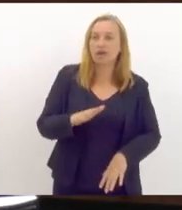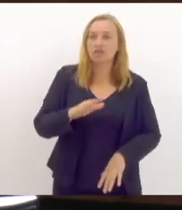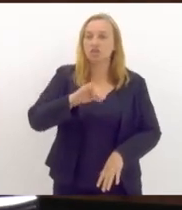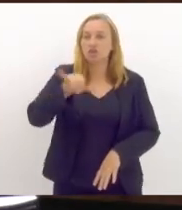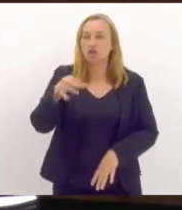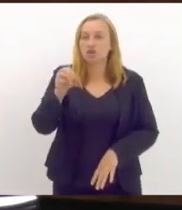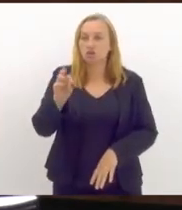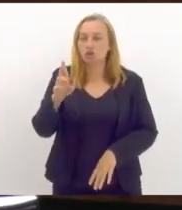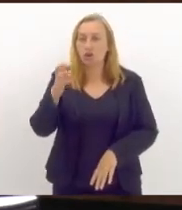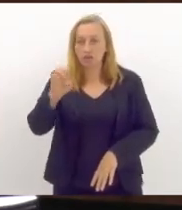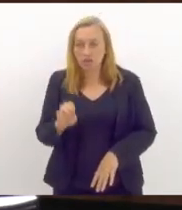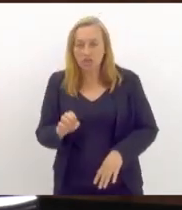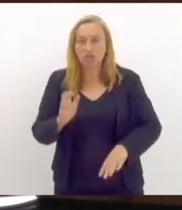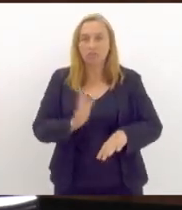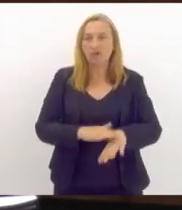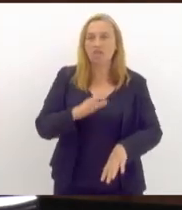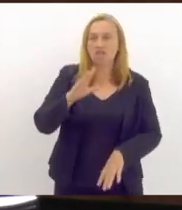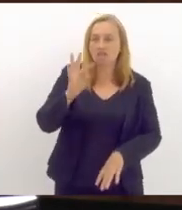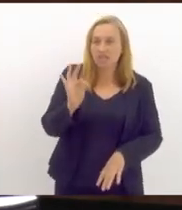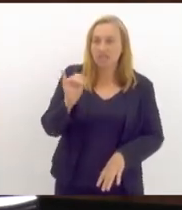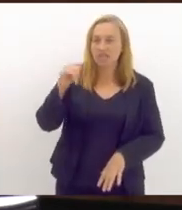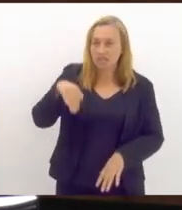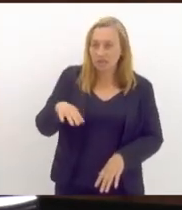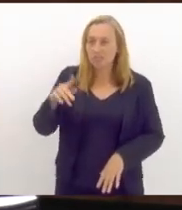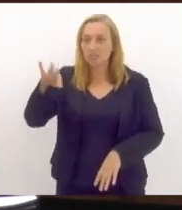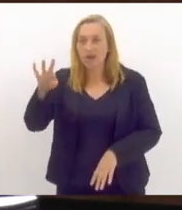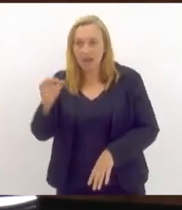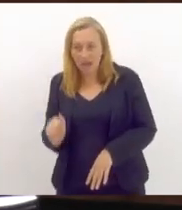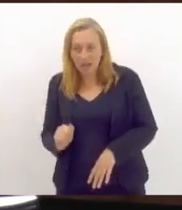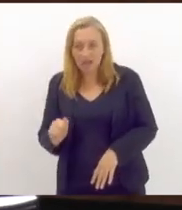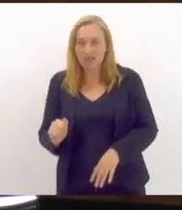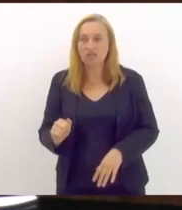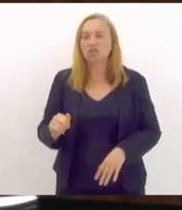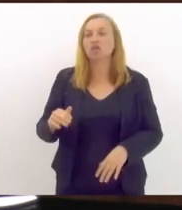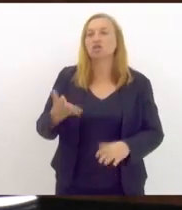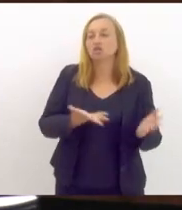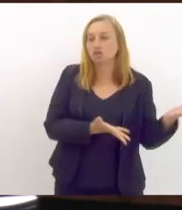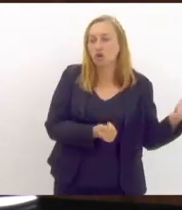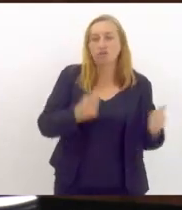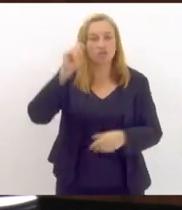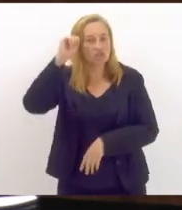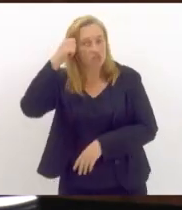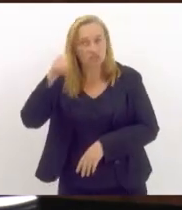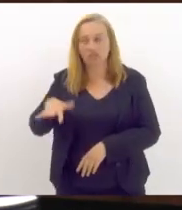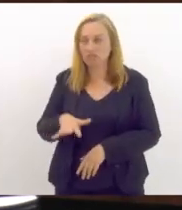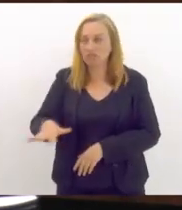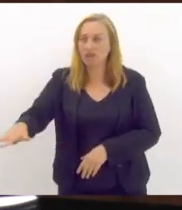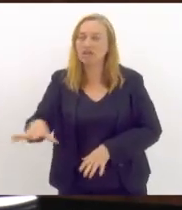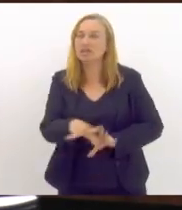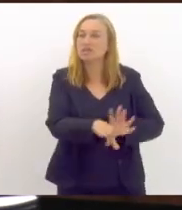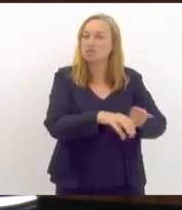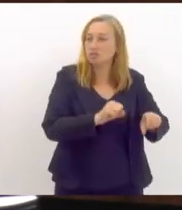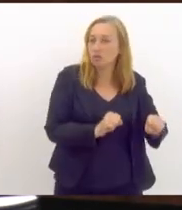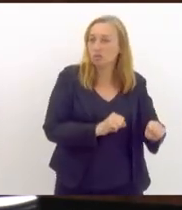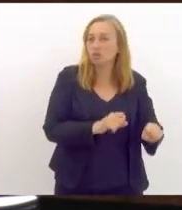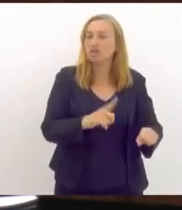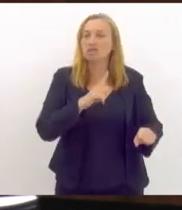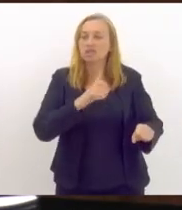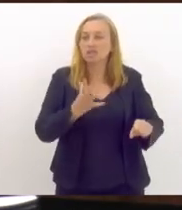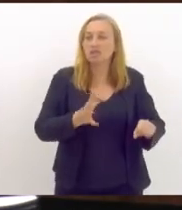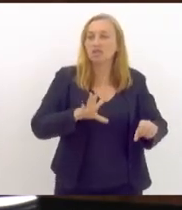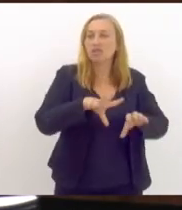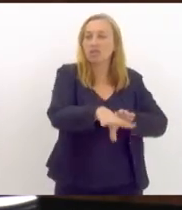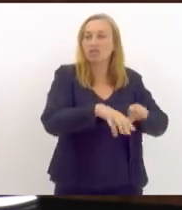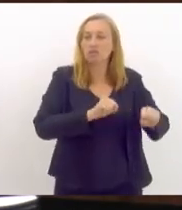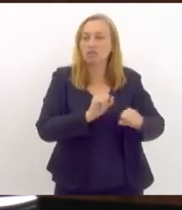de mais TIM Maias de mais jovens de Periferia e jovens pobres se formando e tendo a formação